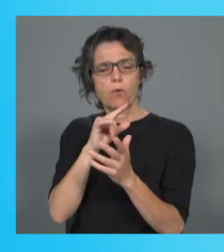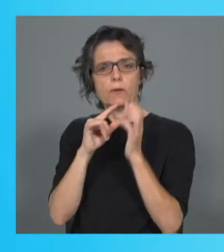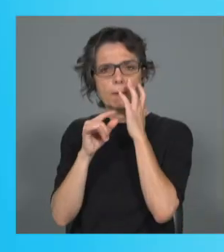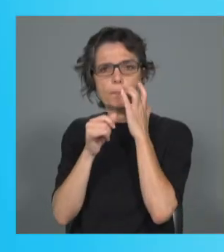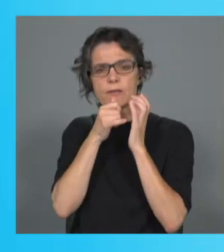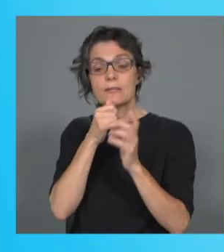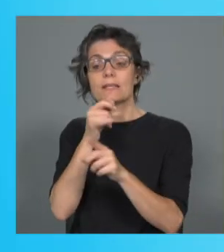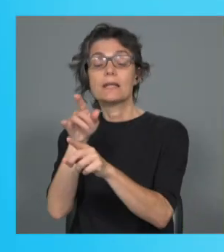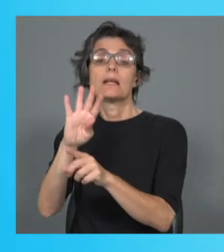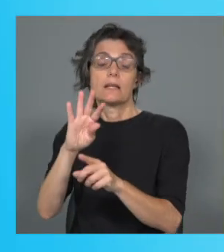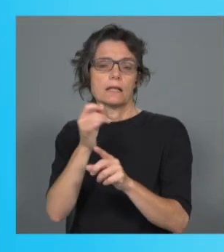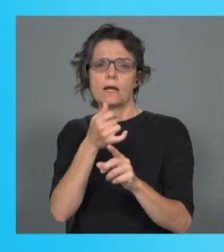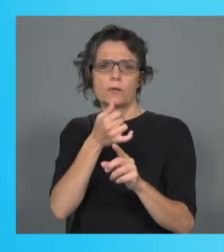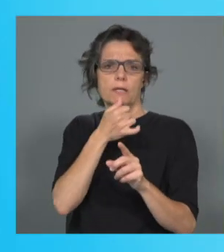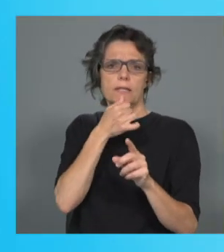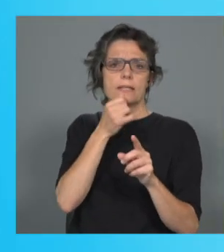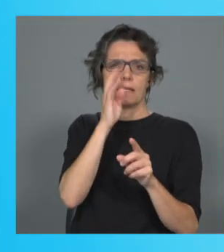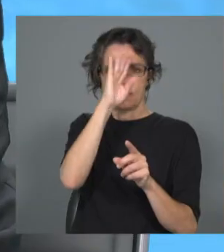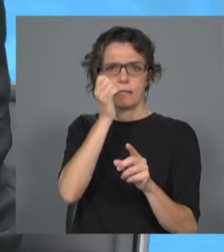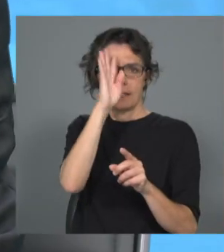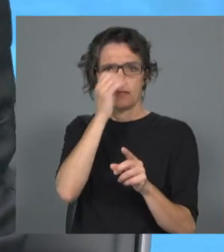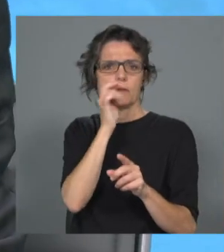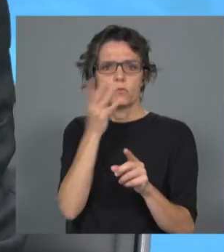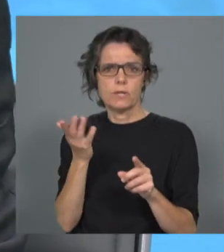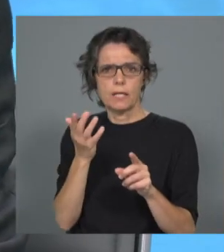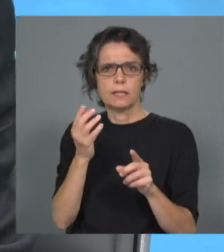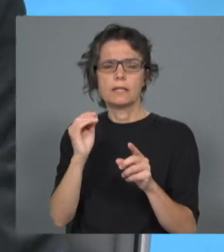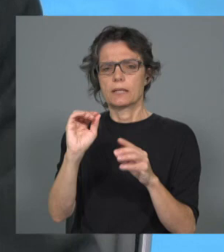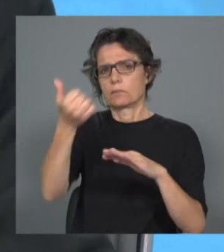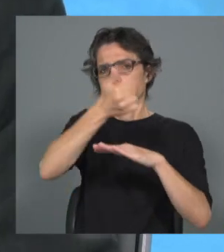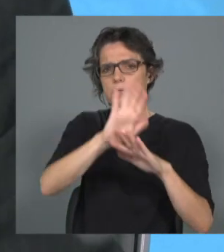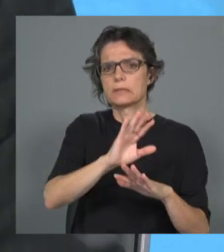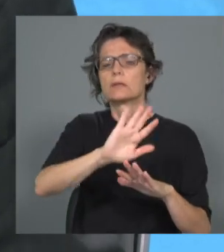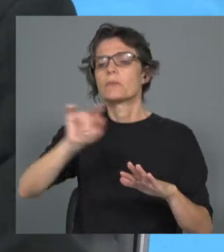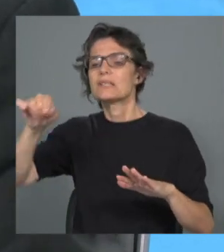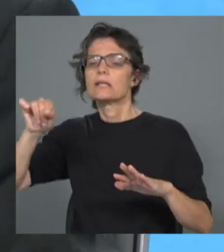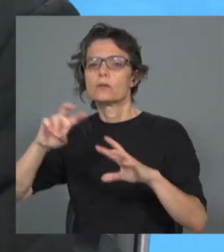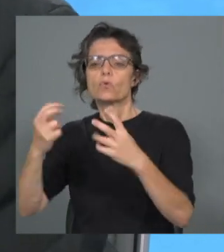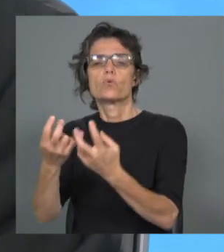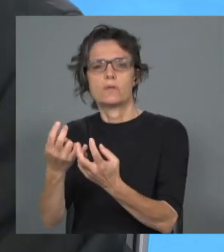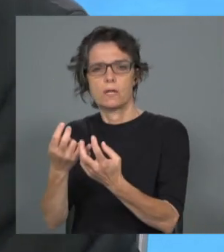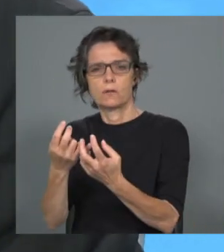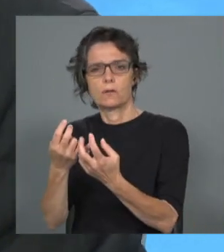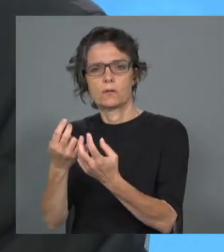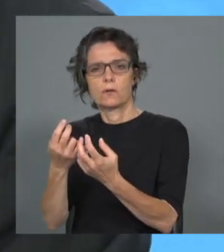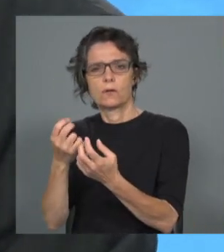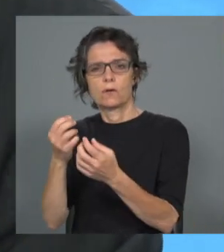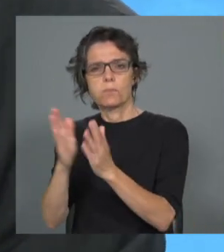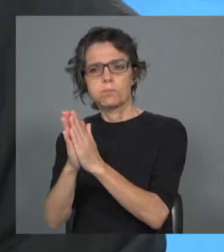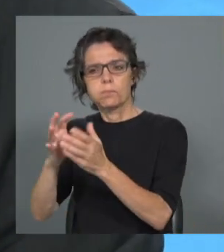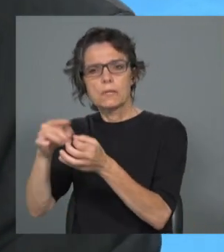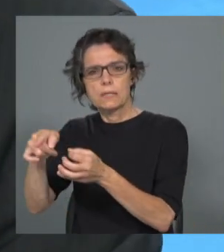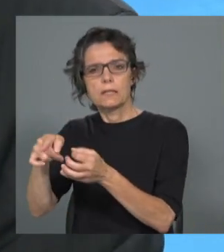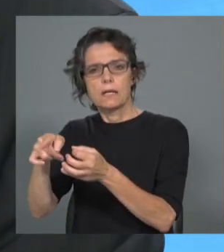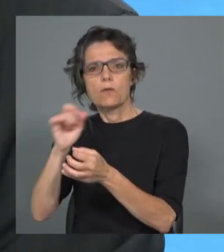e aquele que está na continuidade do testemunho do Ministério Apostólico. Mas mas não podemos continuar, quer